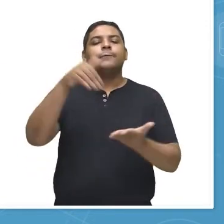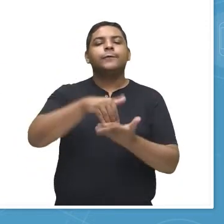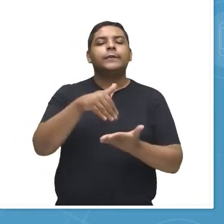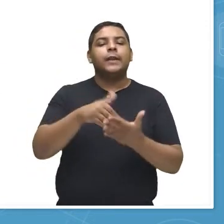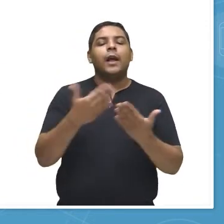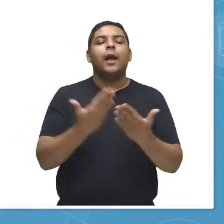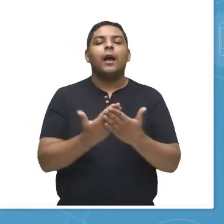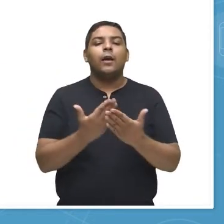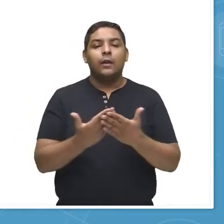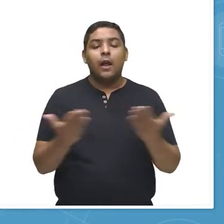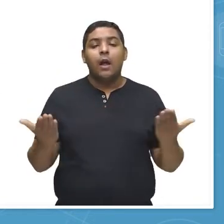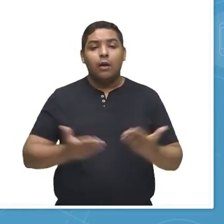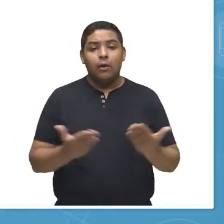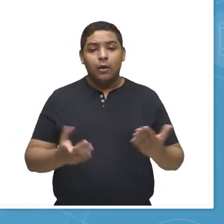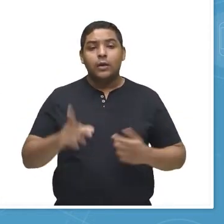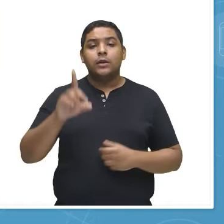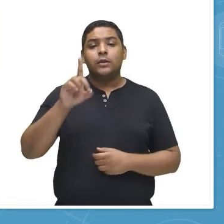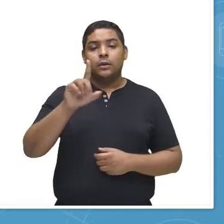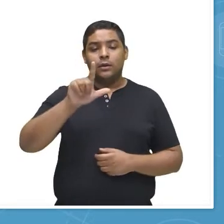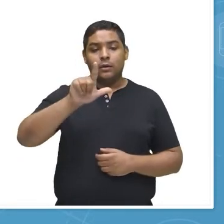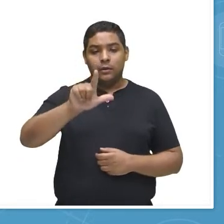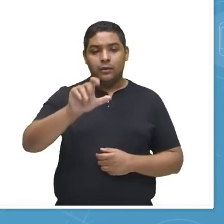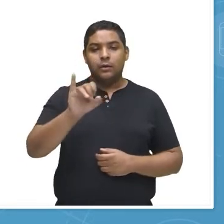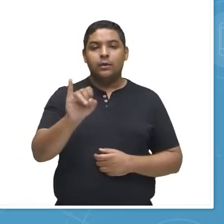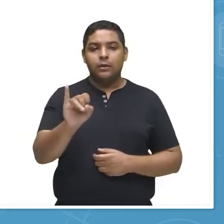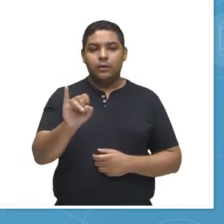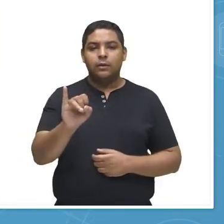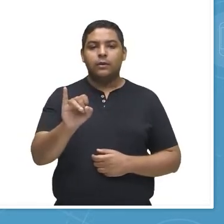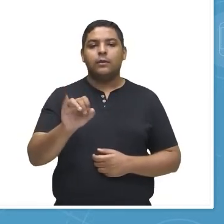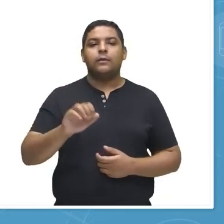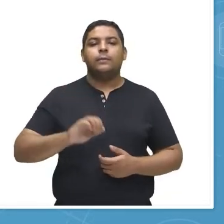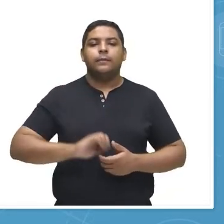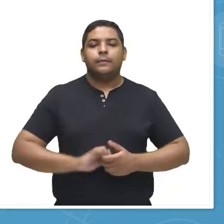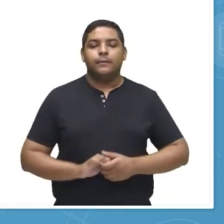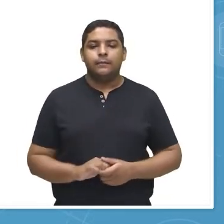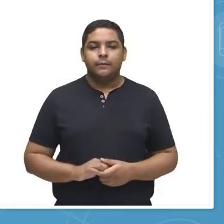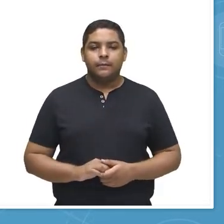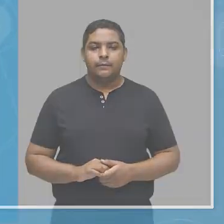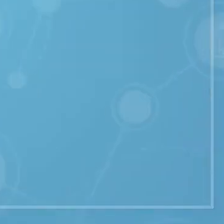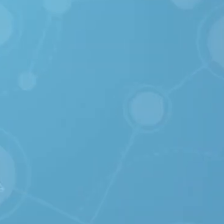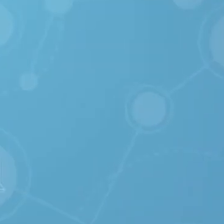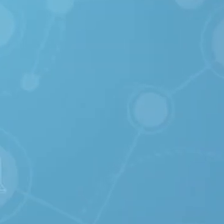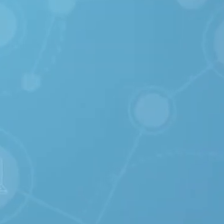aula e vamos começar agora a nossa dinâmica local interativa.